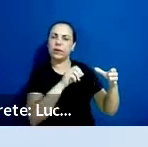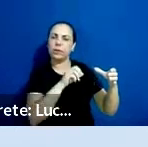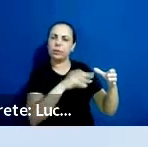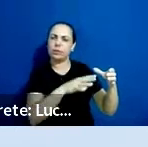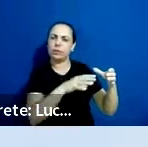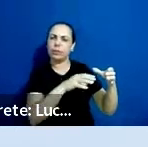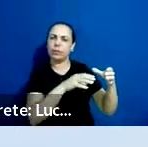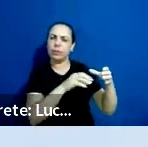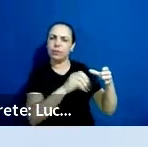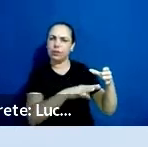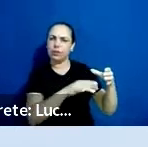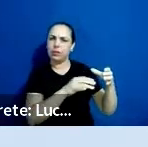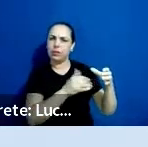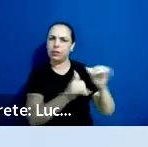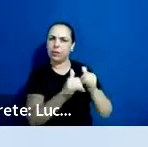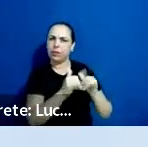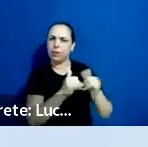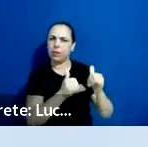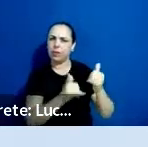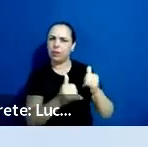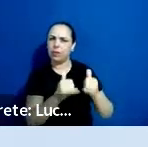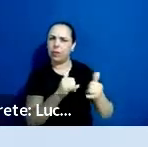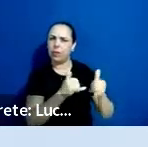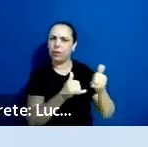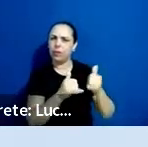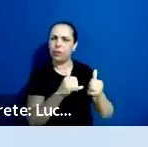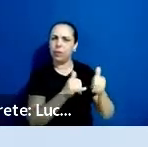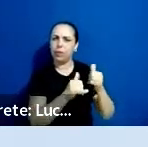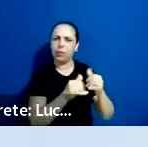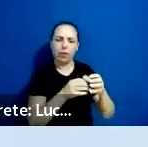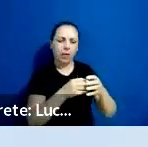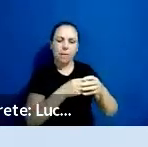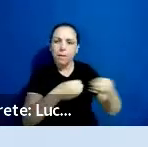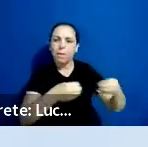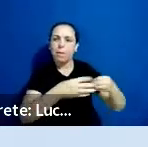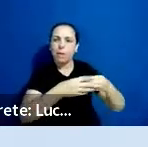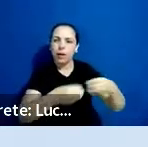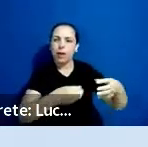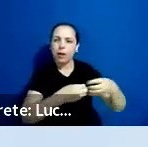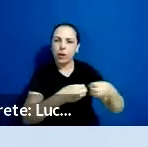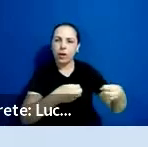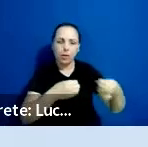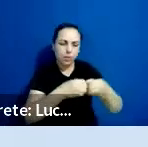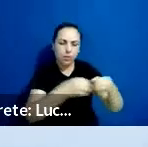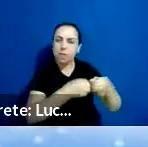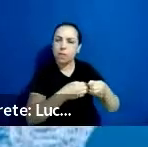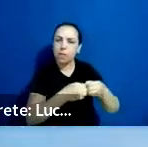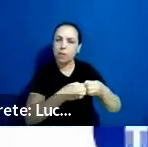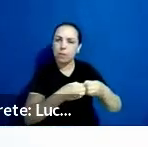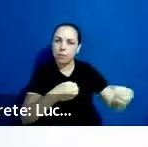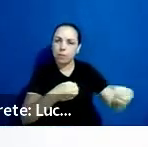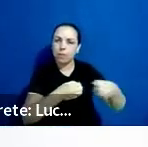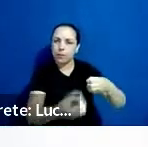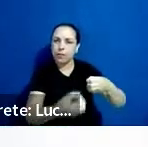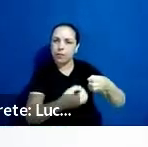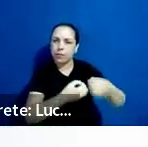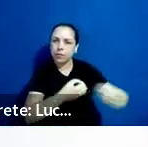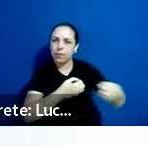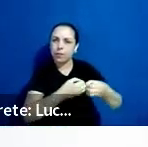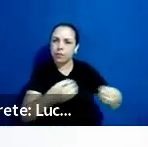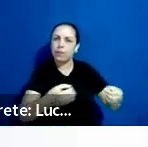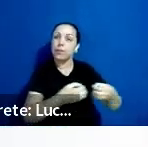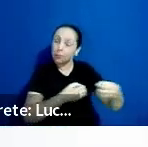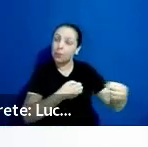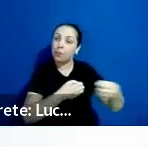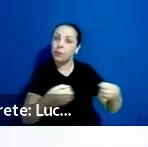a dissociação dos íons de hidrogênio com os íons de hidroxila e os íons de hidrogênio. Então, os íons de